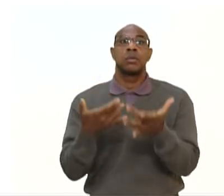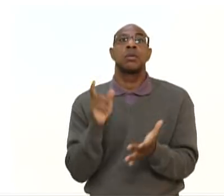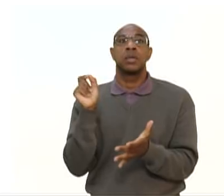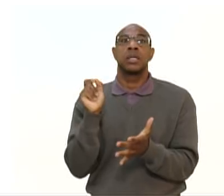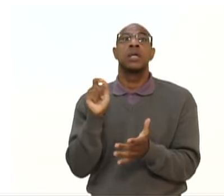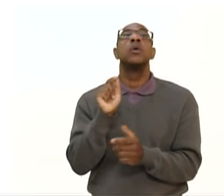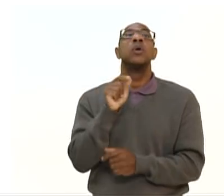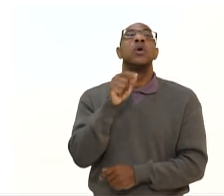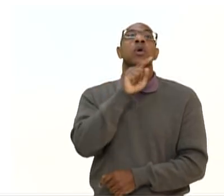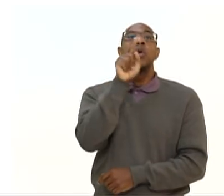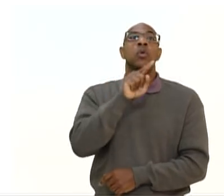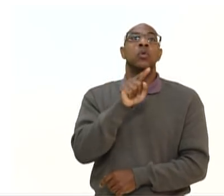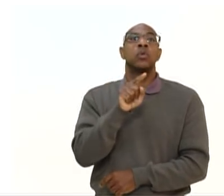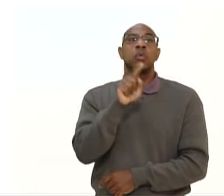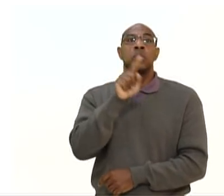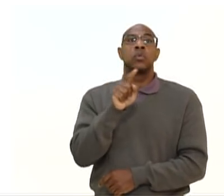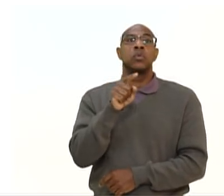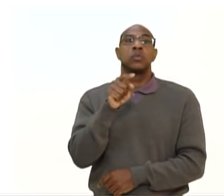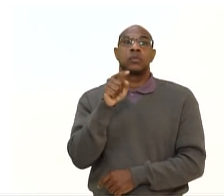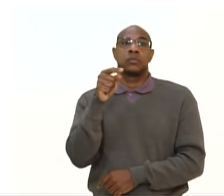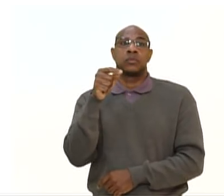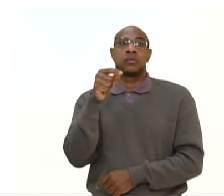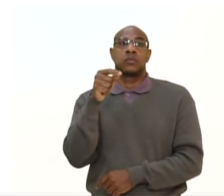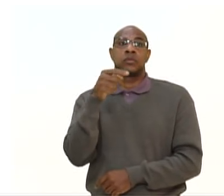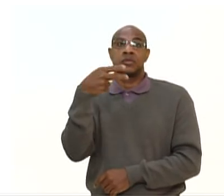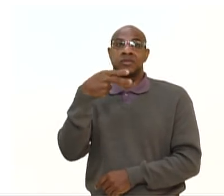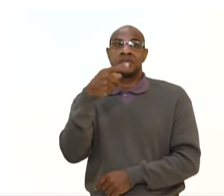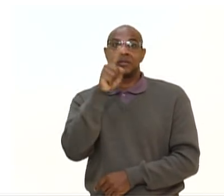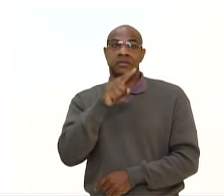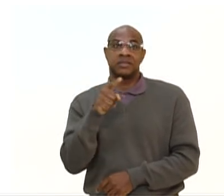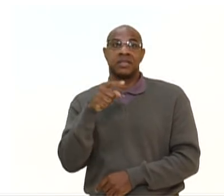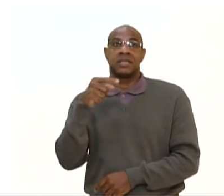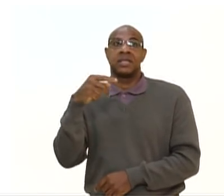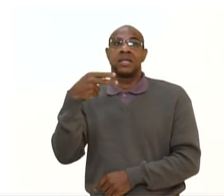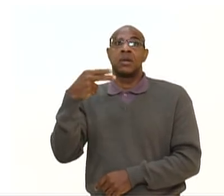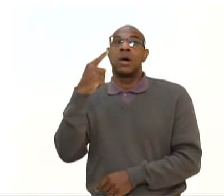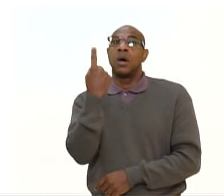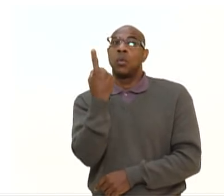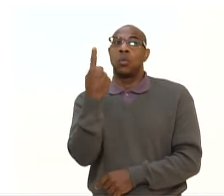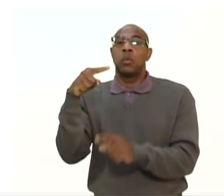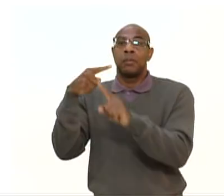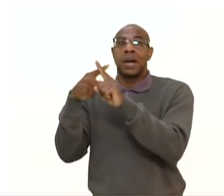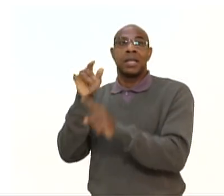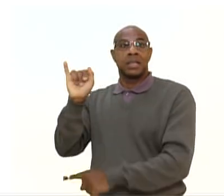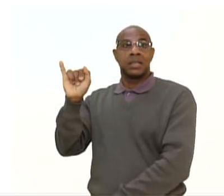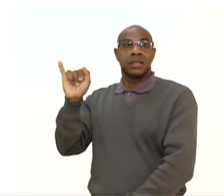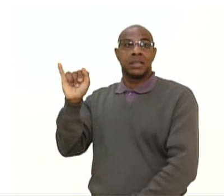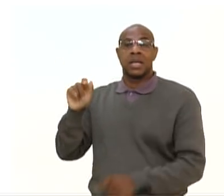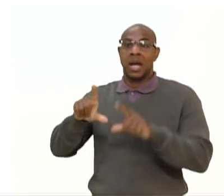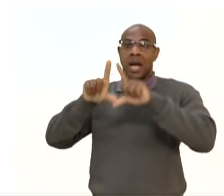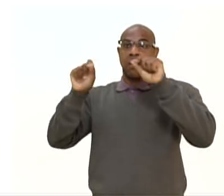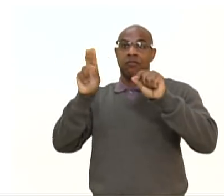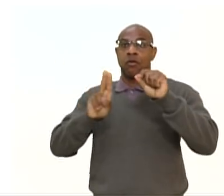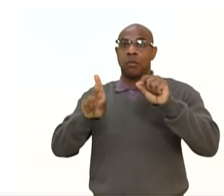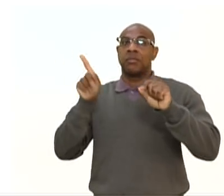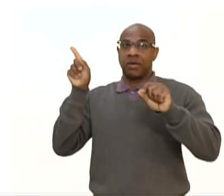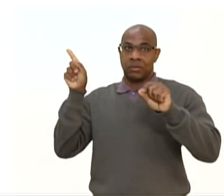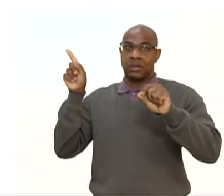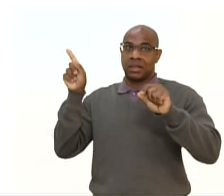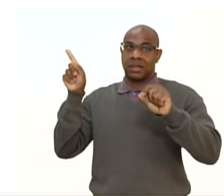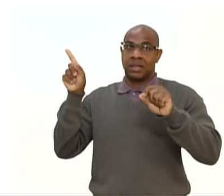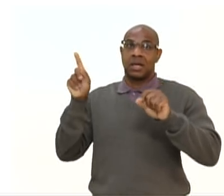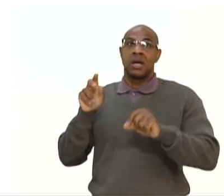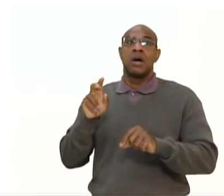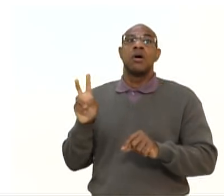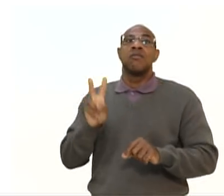Z, o argumento de Z igual a 1 mais I. Então ó, a formulazinha que a gente vai usar, o valor de